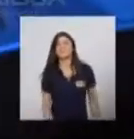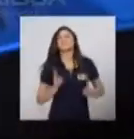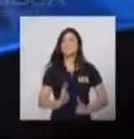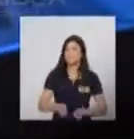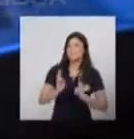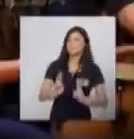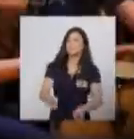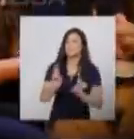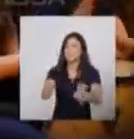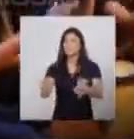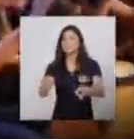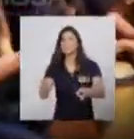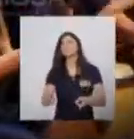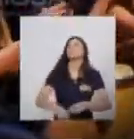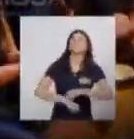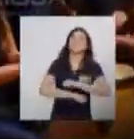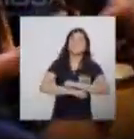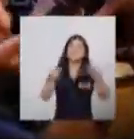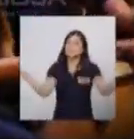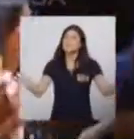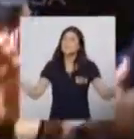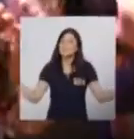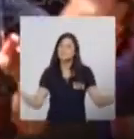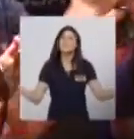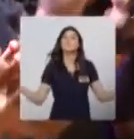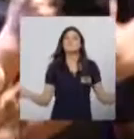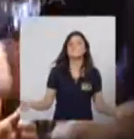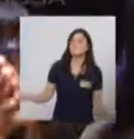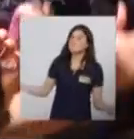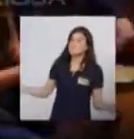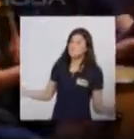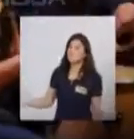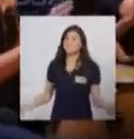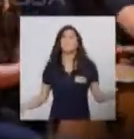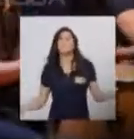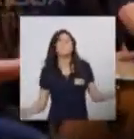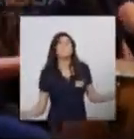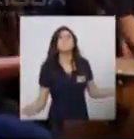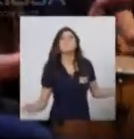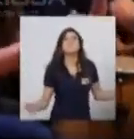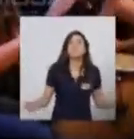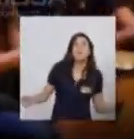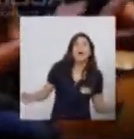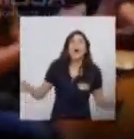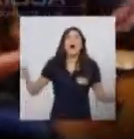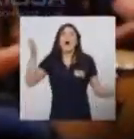Impossível, impossível seguir em frente